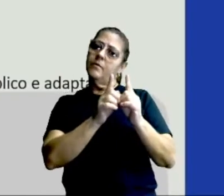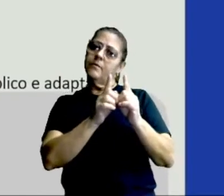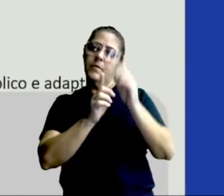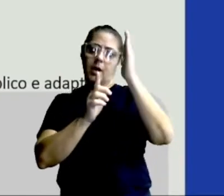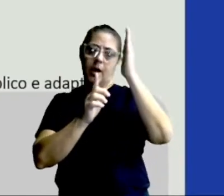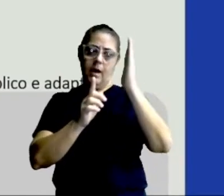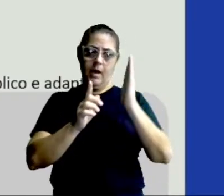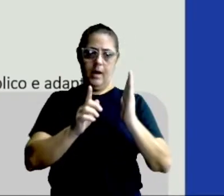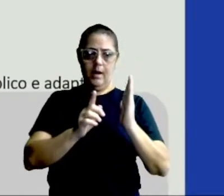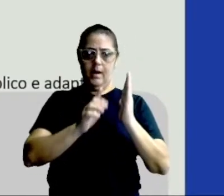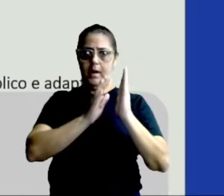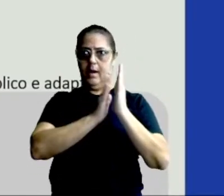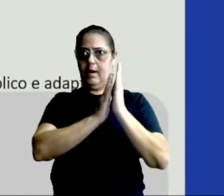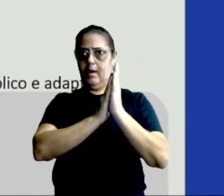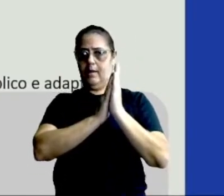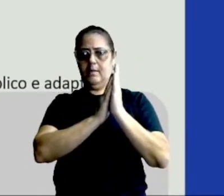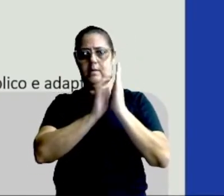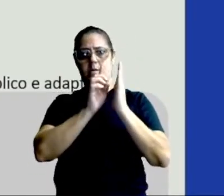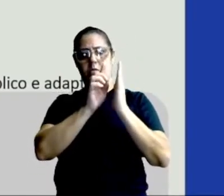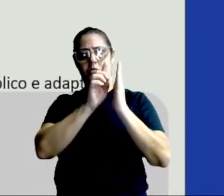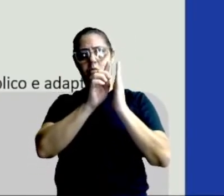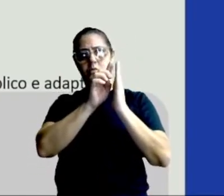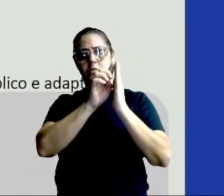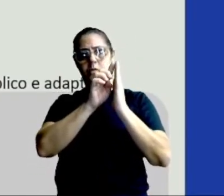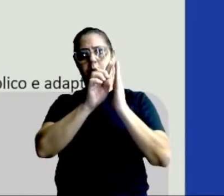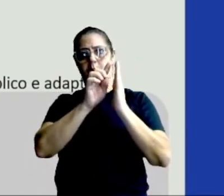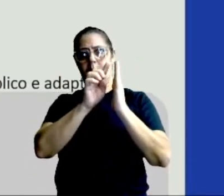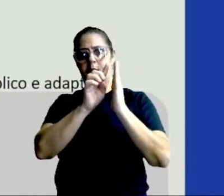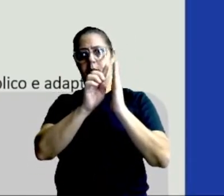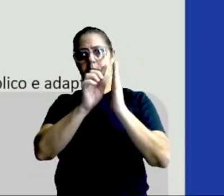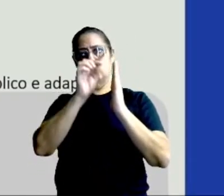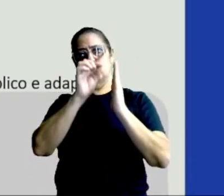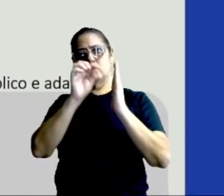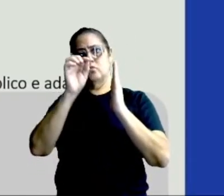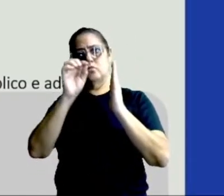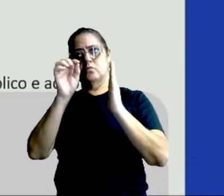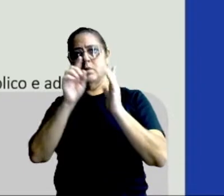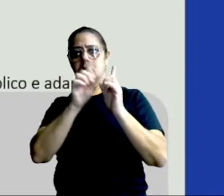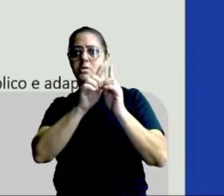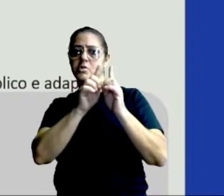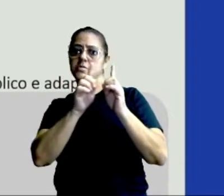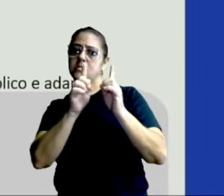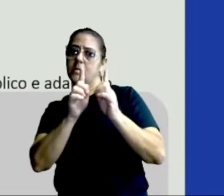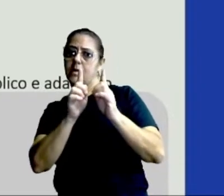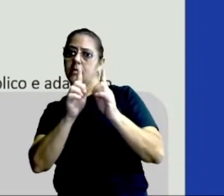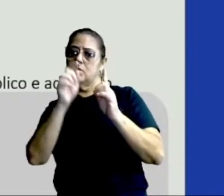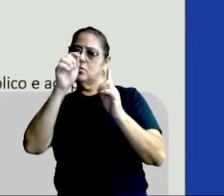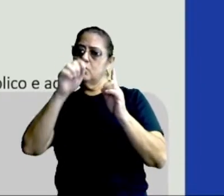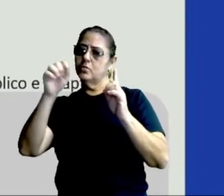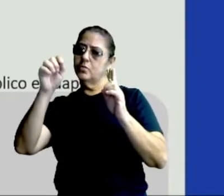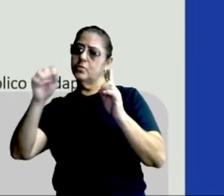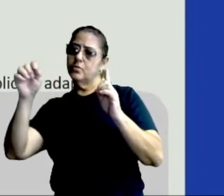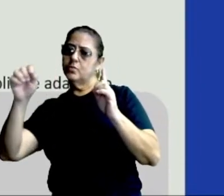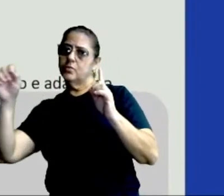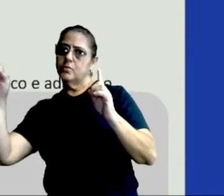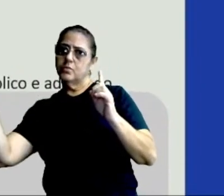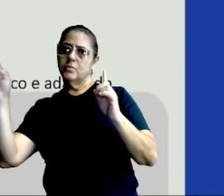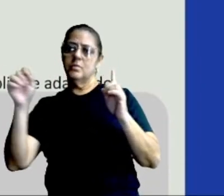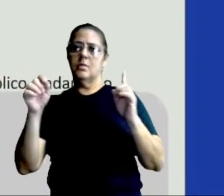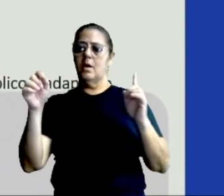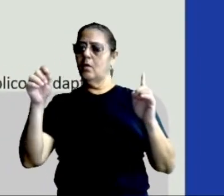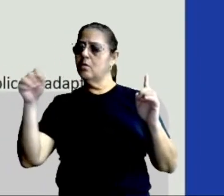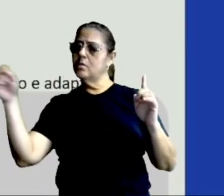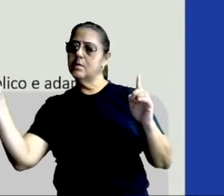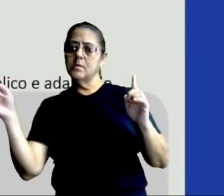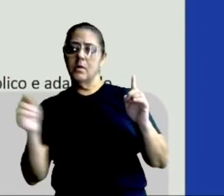e aquela continuação você começa com o primeiro parágrafo dando o início da história depois você